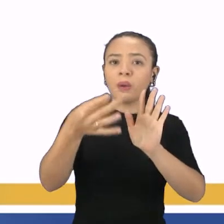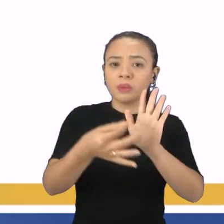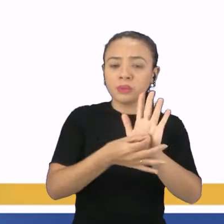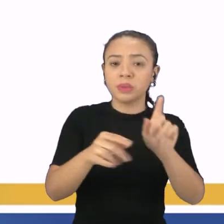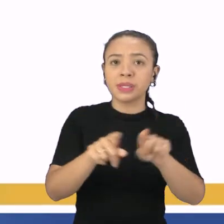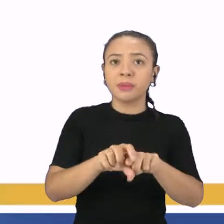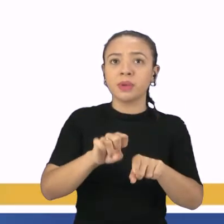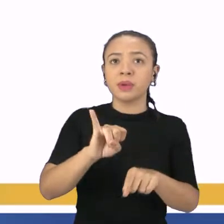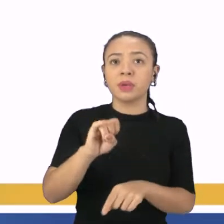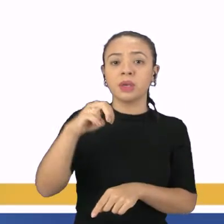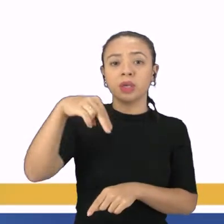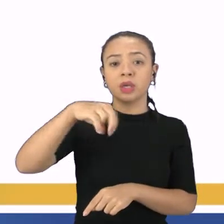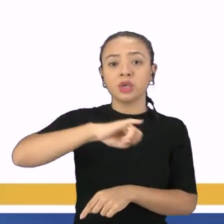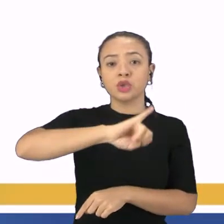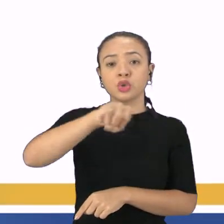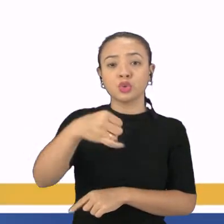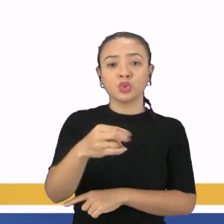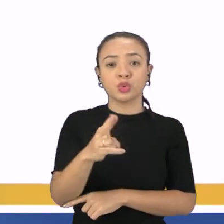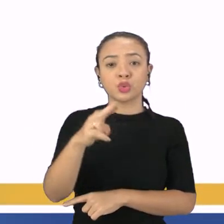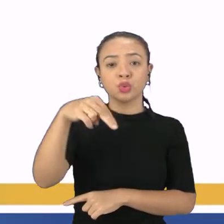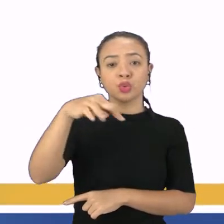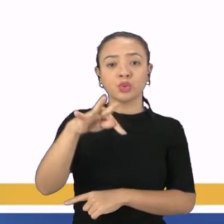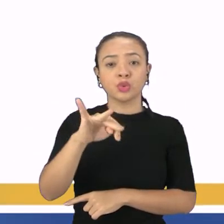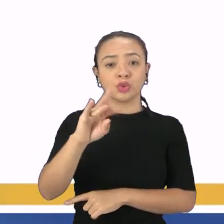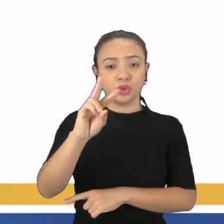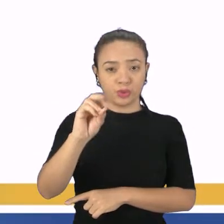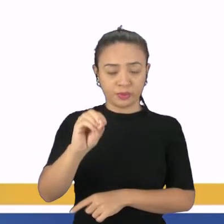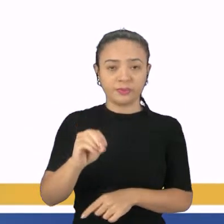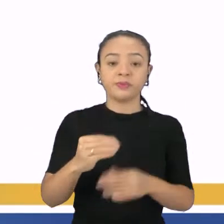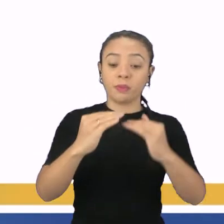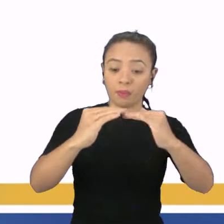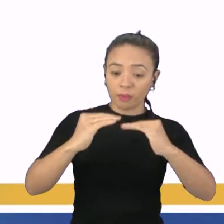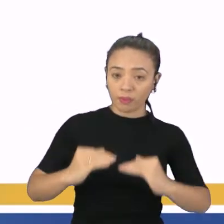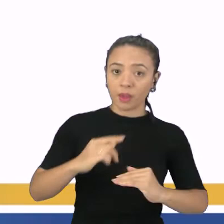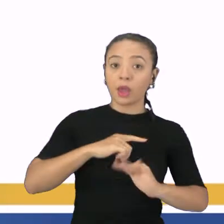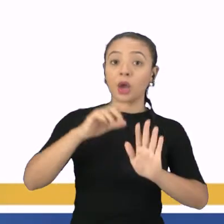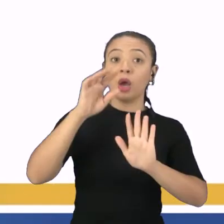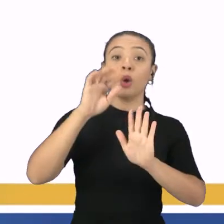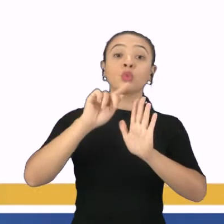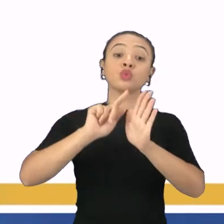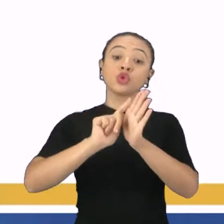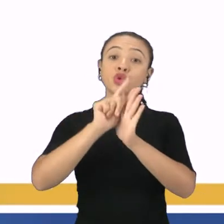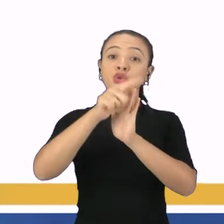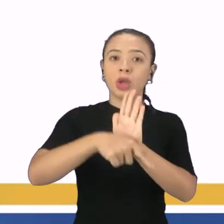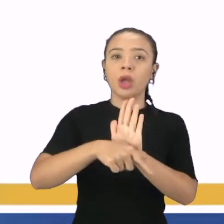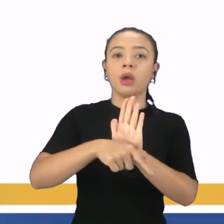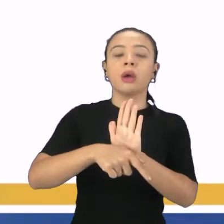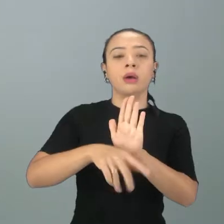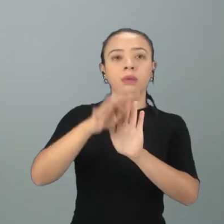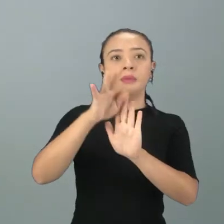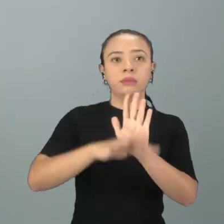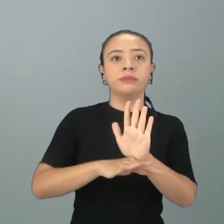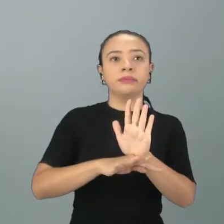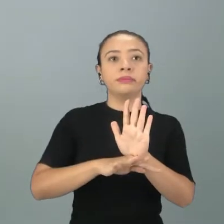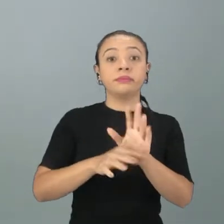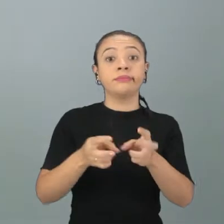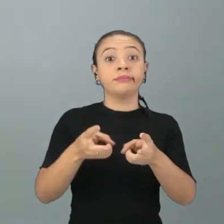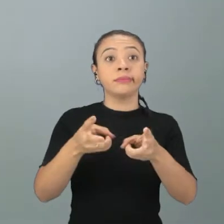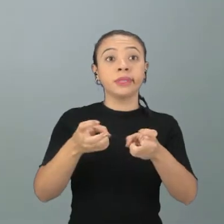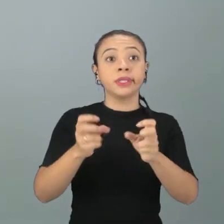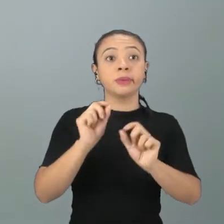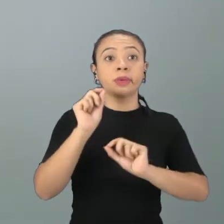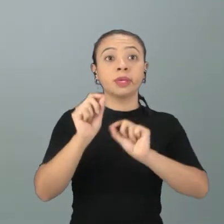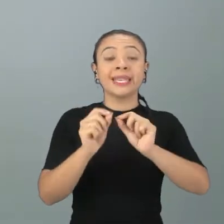e injuntivo. Logo abaixo nós temos os gêneros textuais. Vejam que estes gêneros textuais, eles